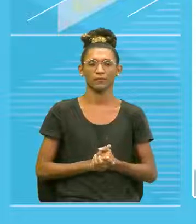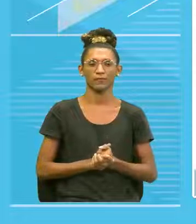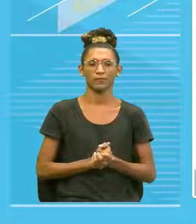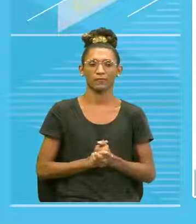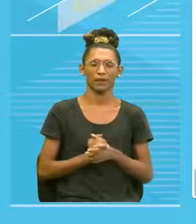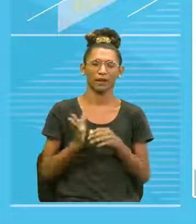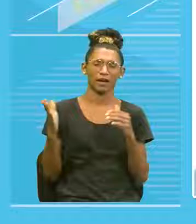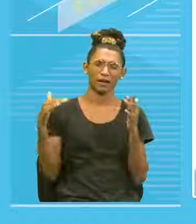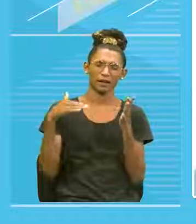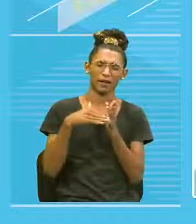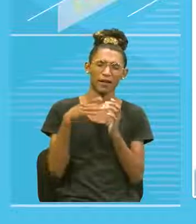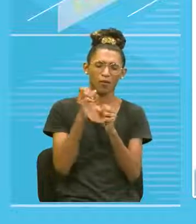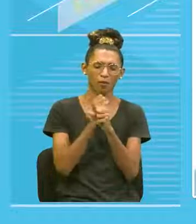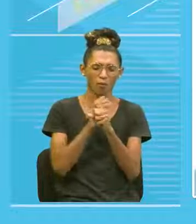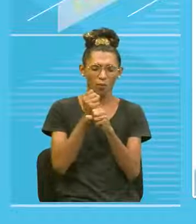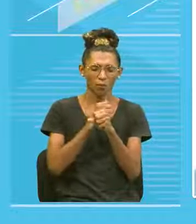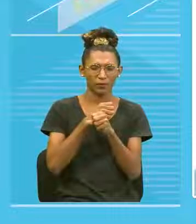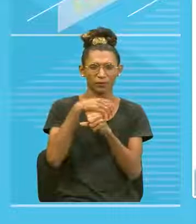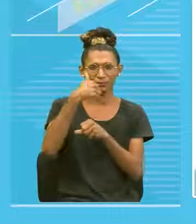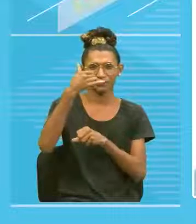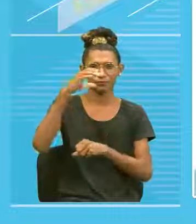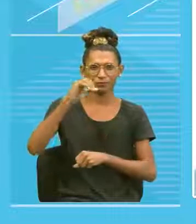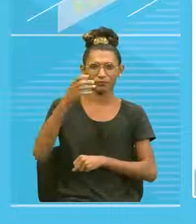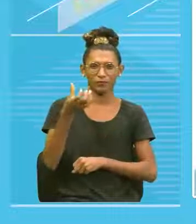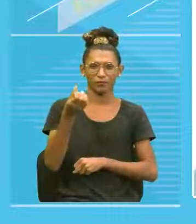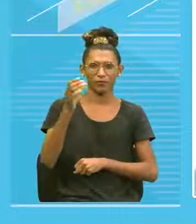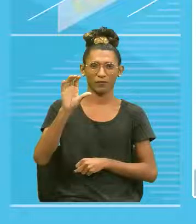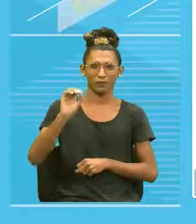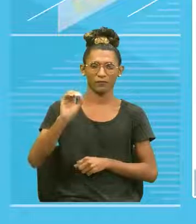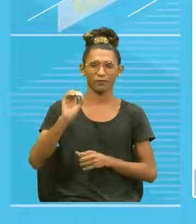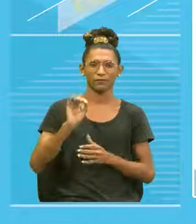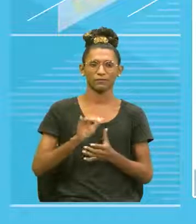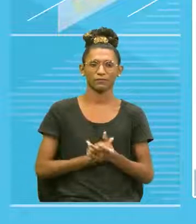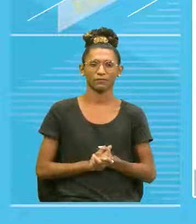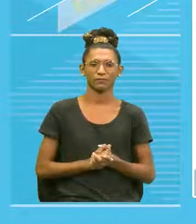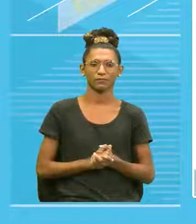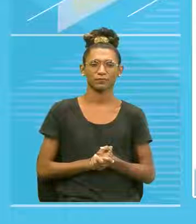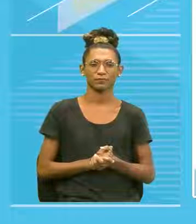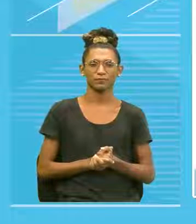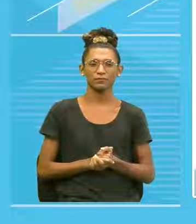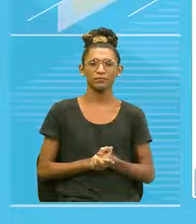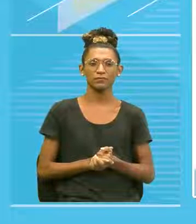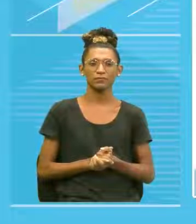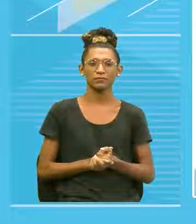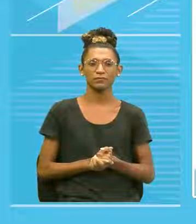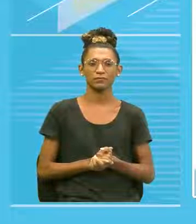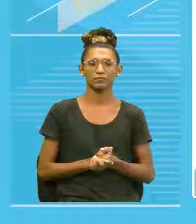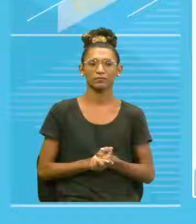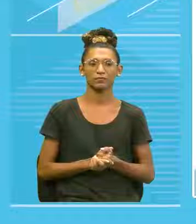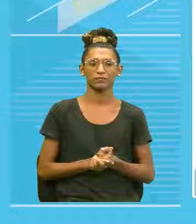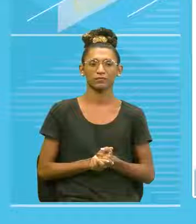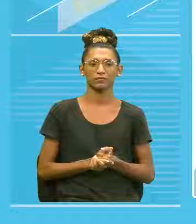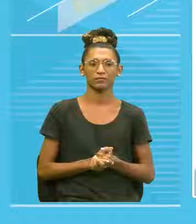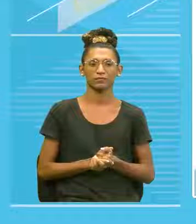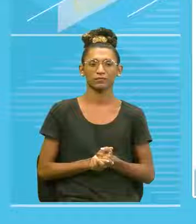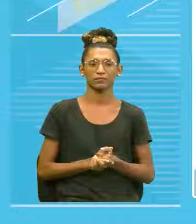e até os anos 60 e até os anos 60